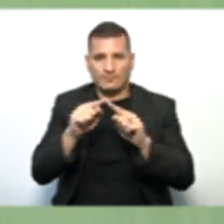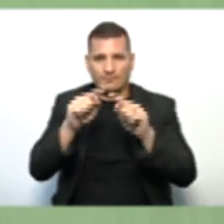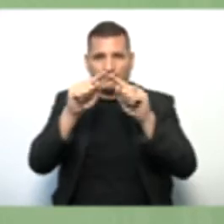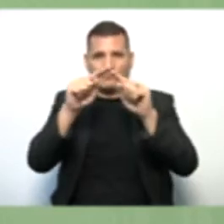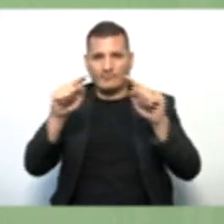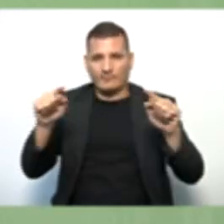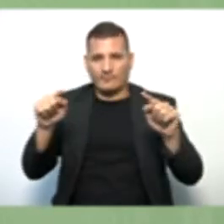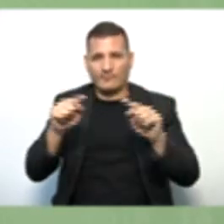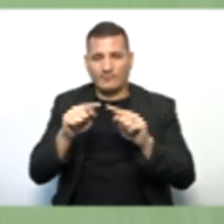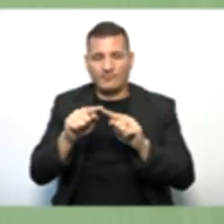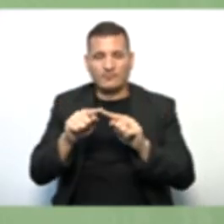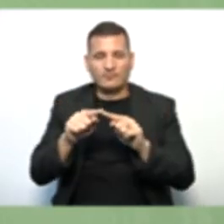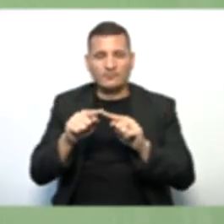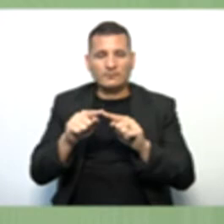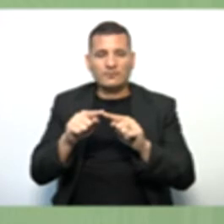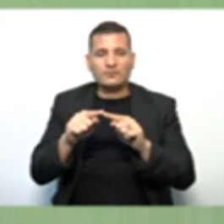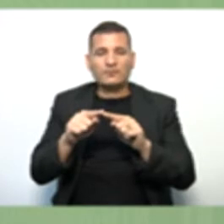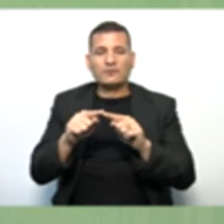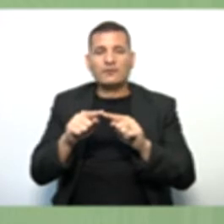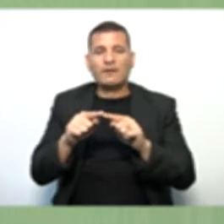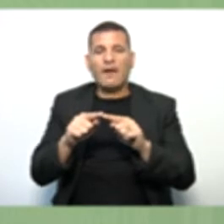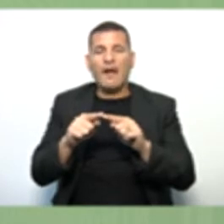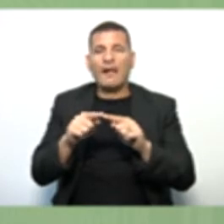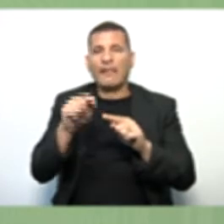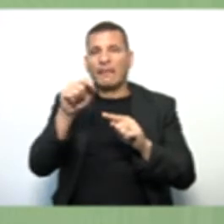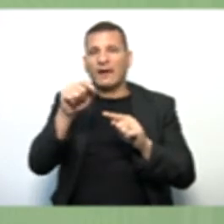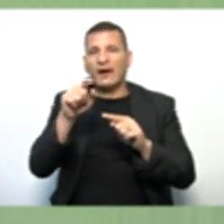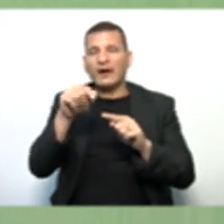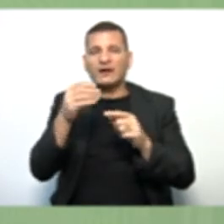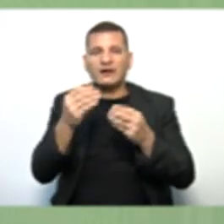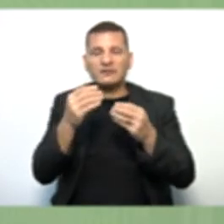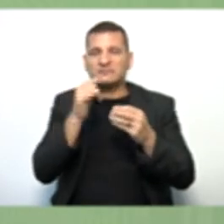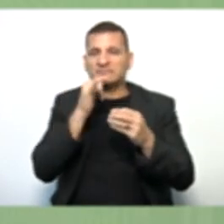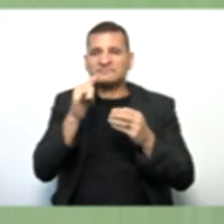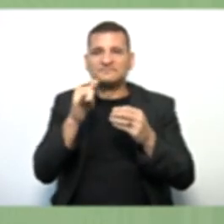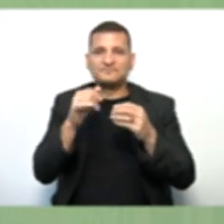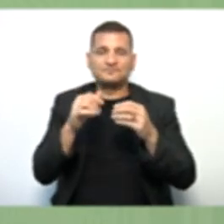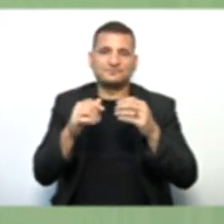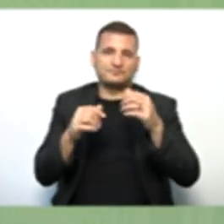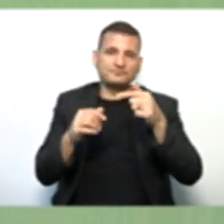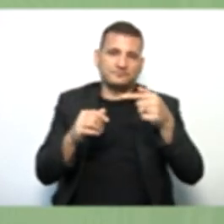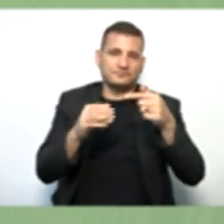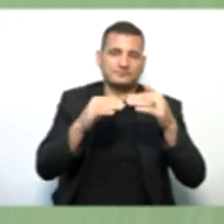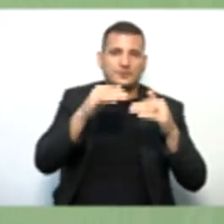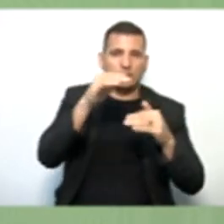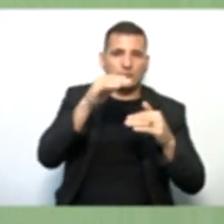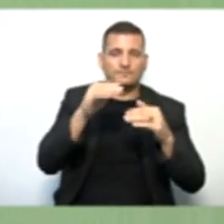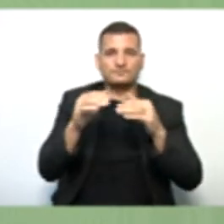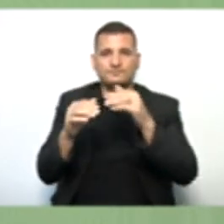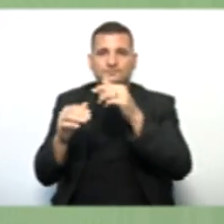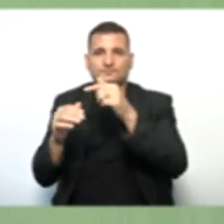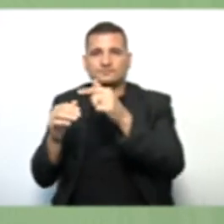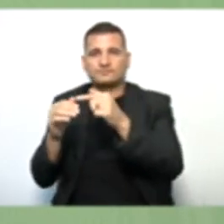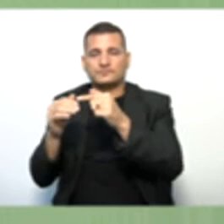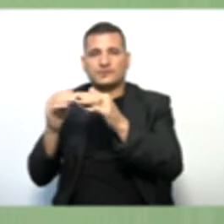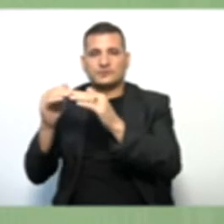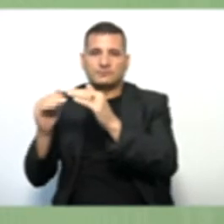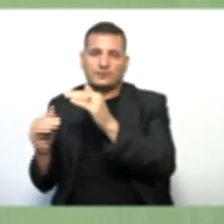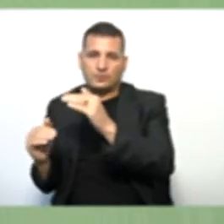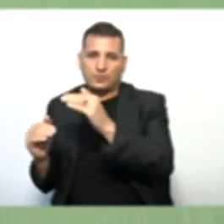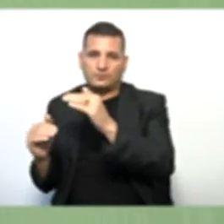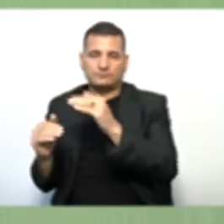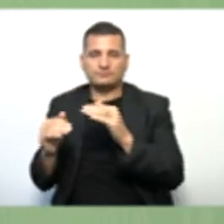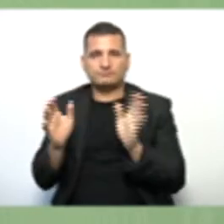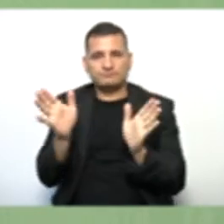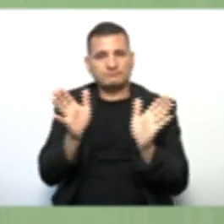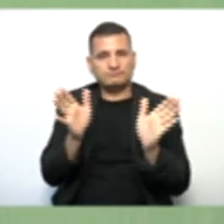que é? Aqui é como se fosse média maior ou igual a 7.0. Aí ele vai me jogar para dois tipos